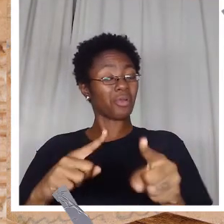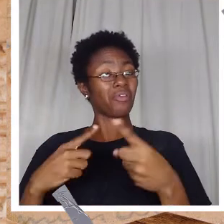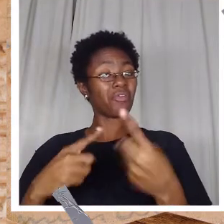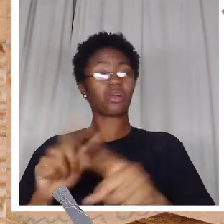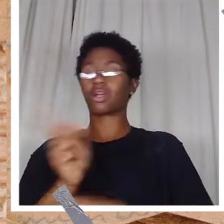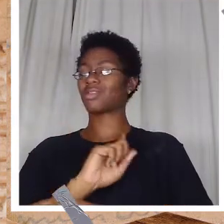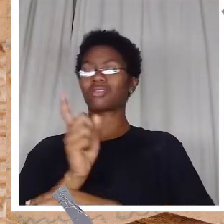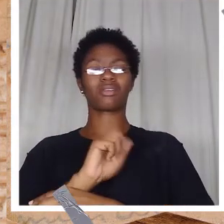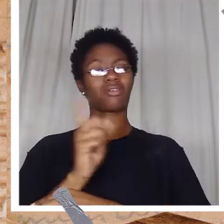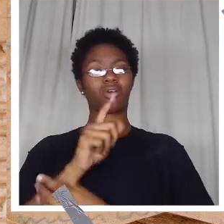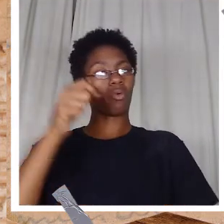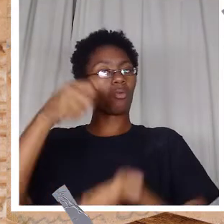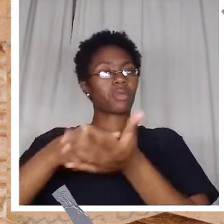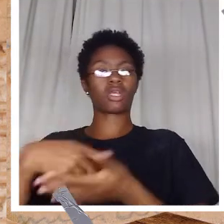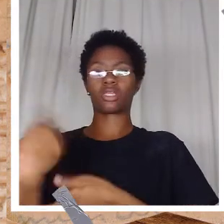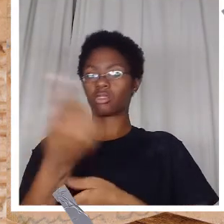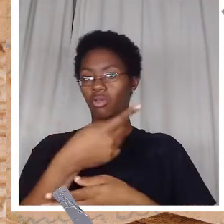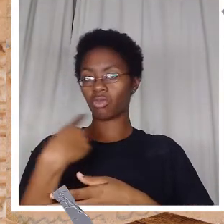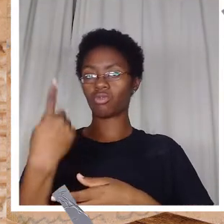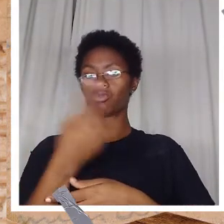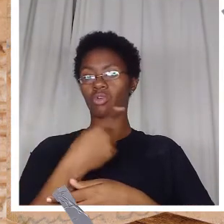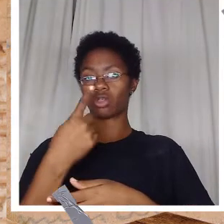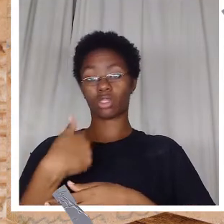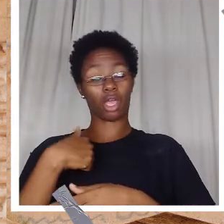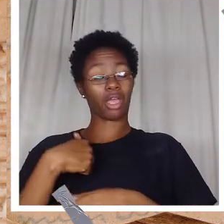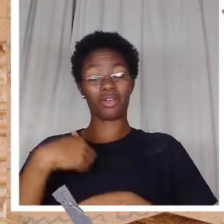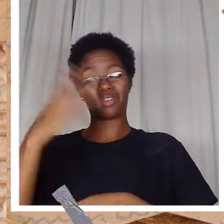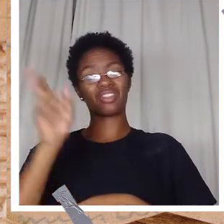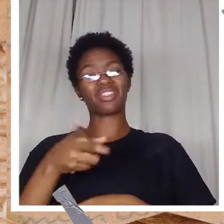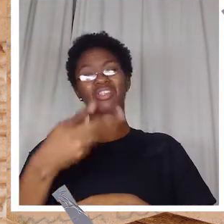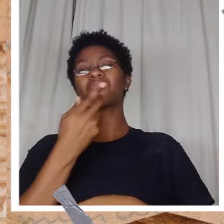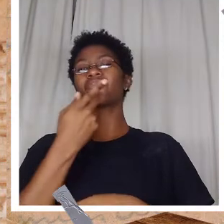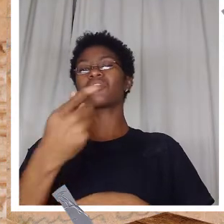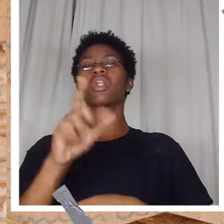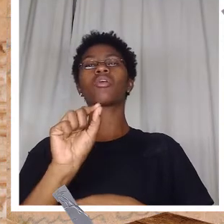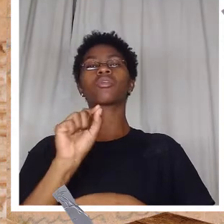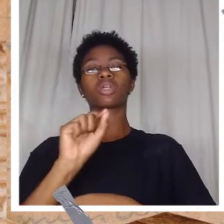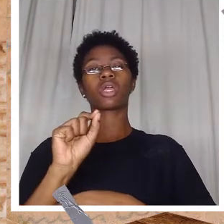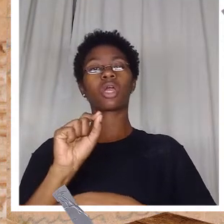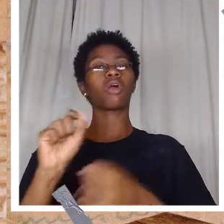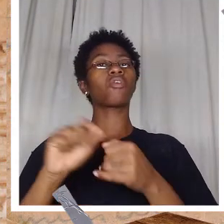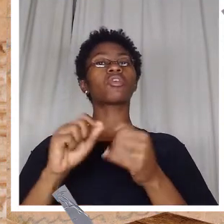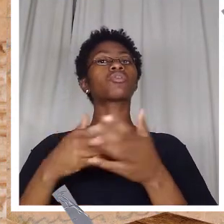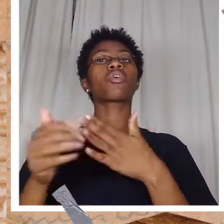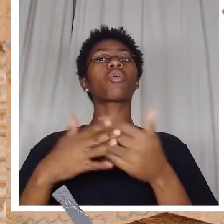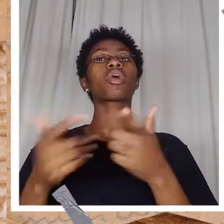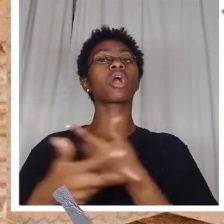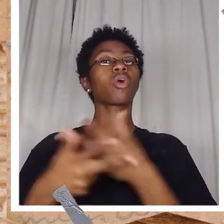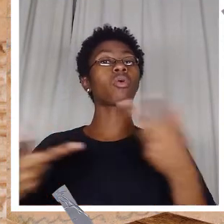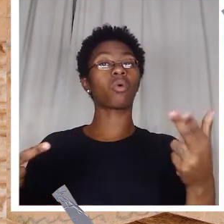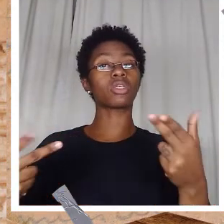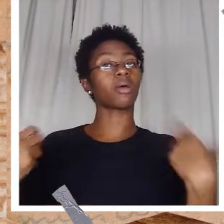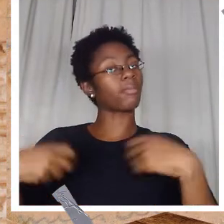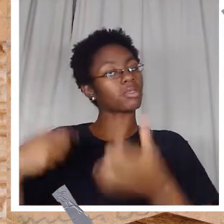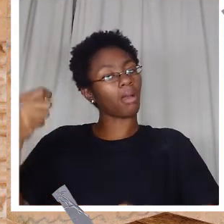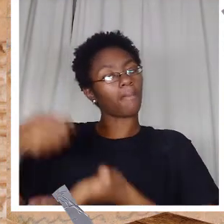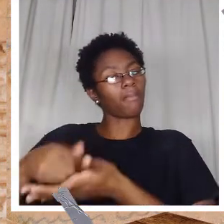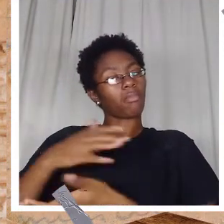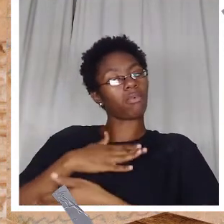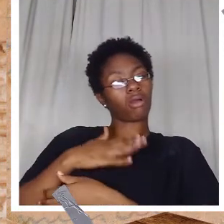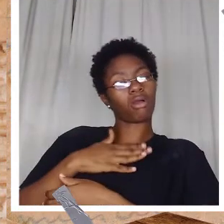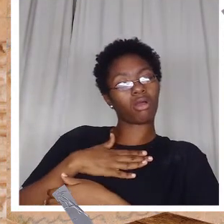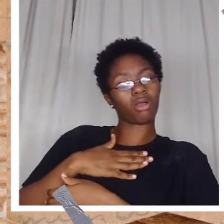uma obrigação nossa. Eu costumo dizer que eu faço qualquer coisa, desde que me pague e que mantenha a minha